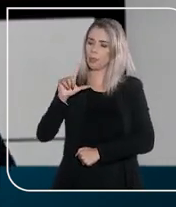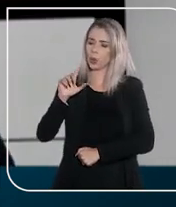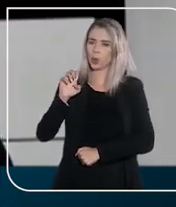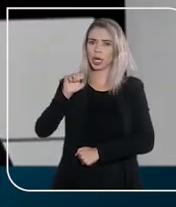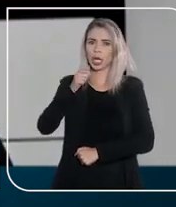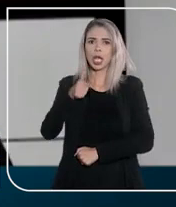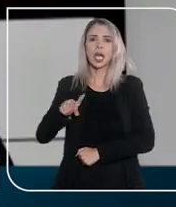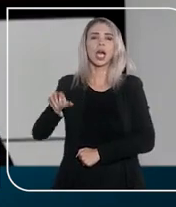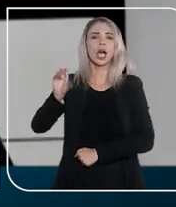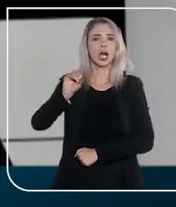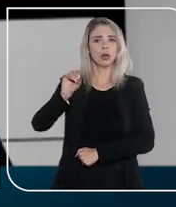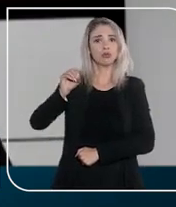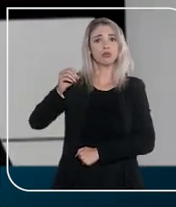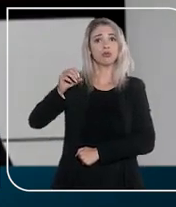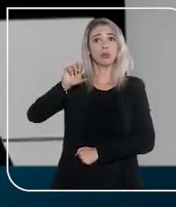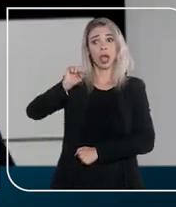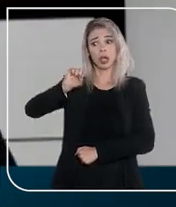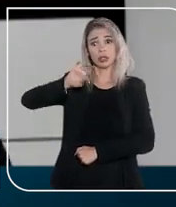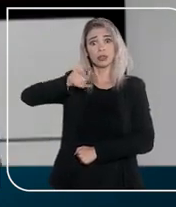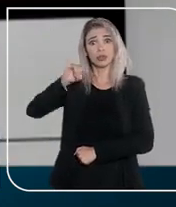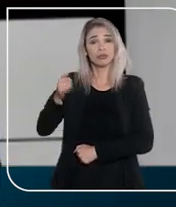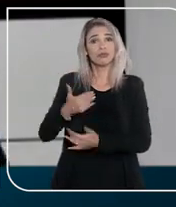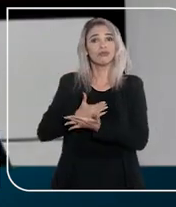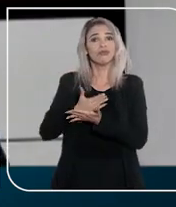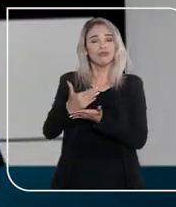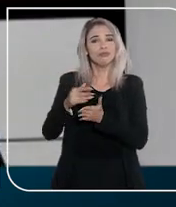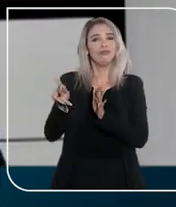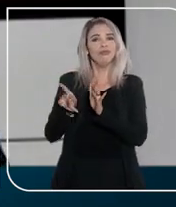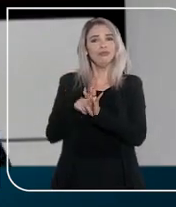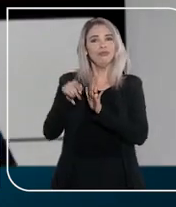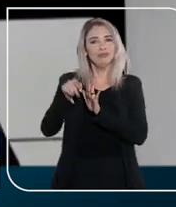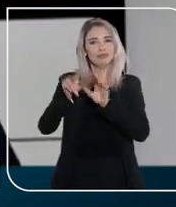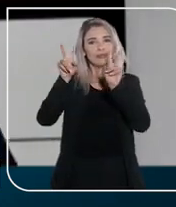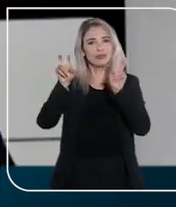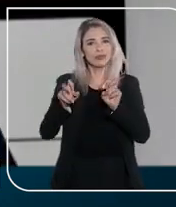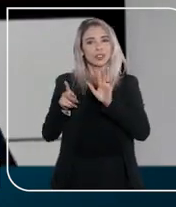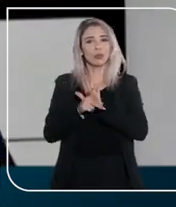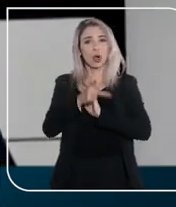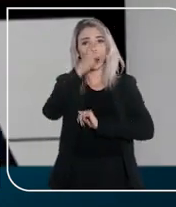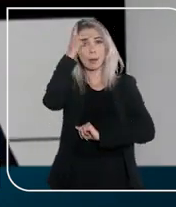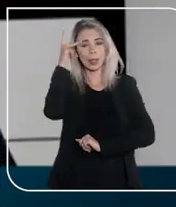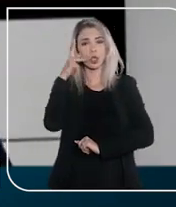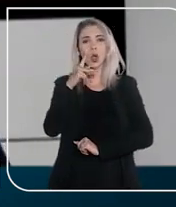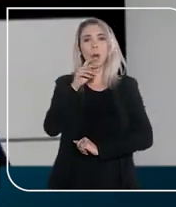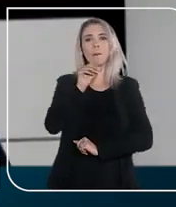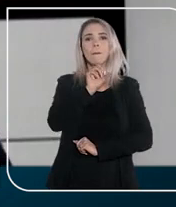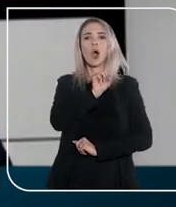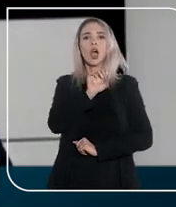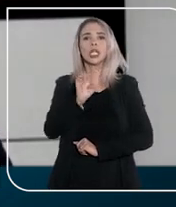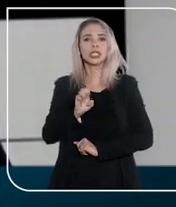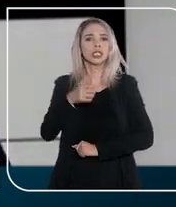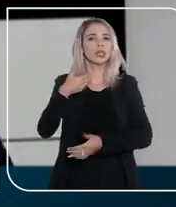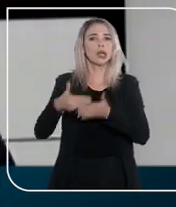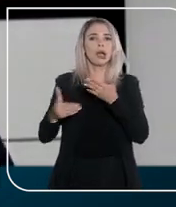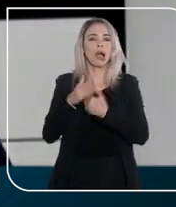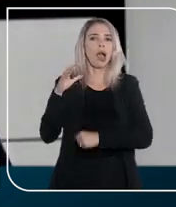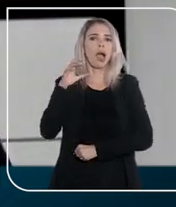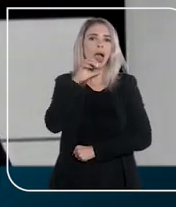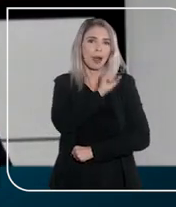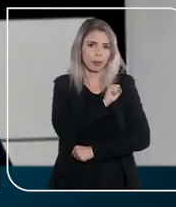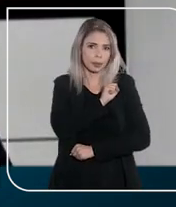estava iniciando esses debates a respeito da posse precária para o candidato em concurso público. E Sua Excelência,